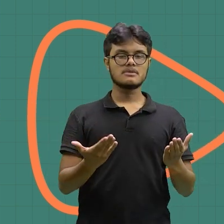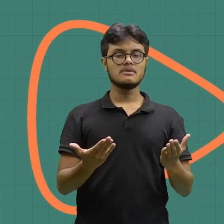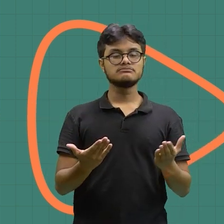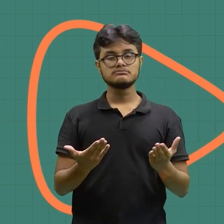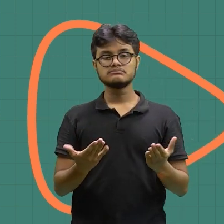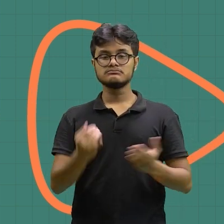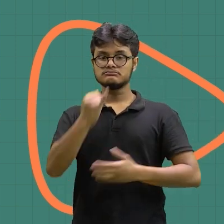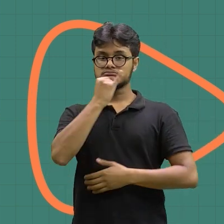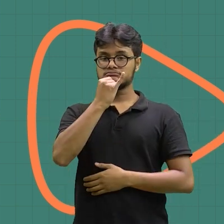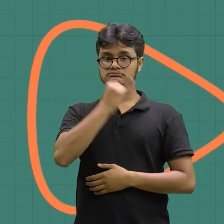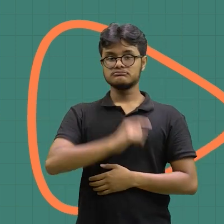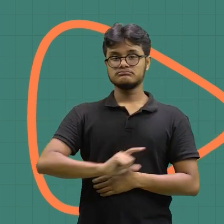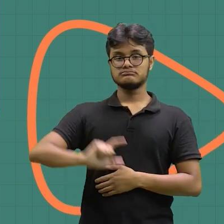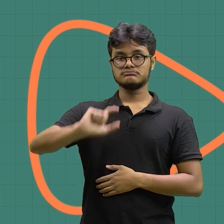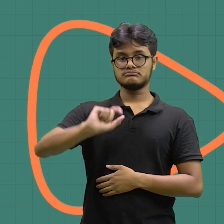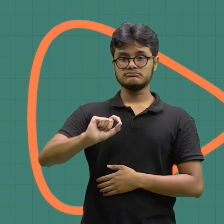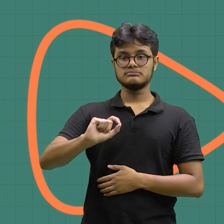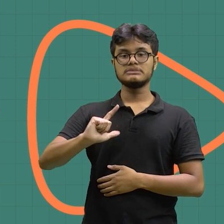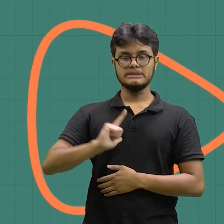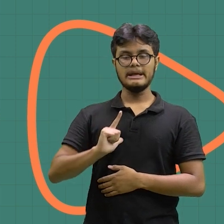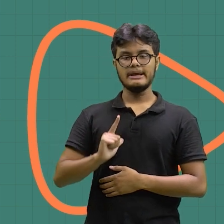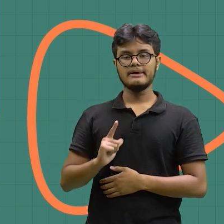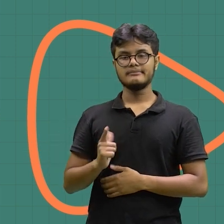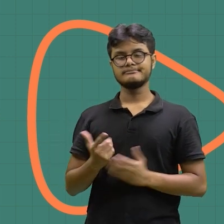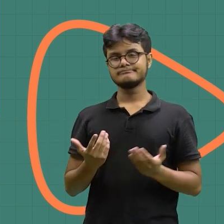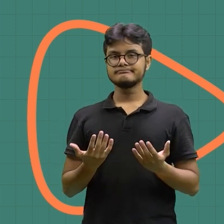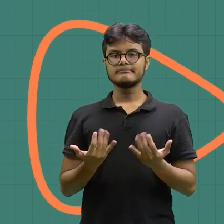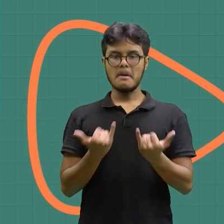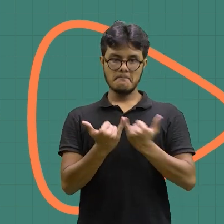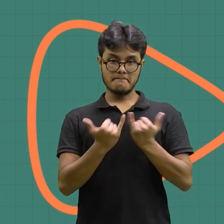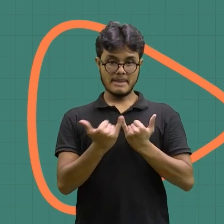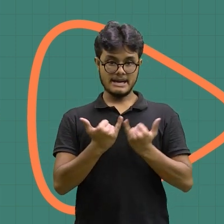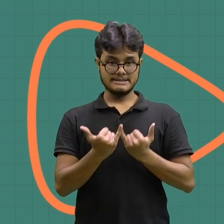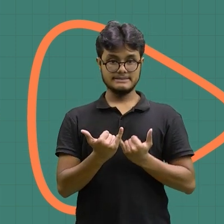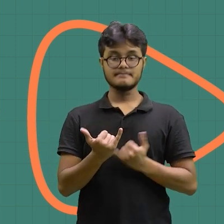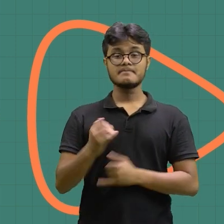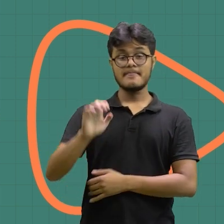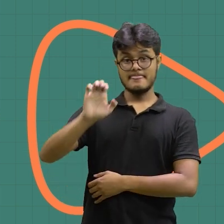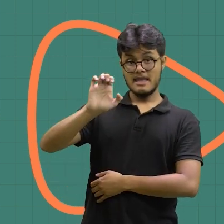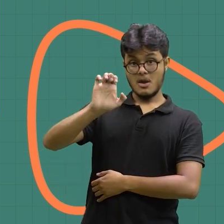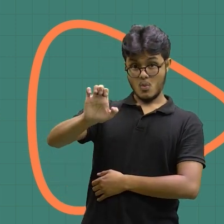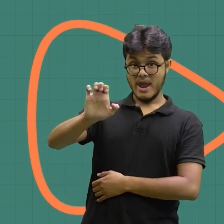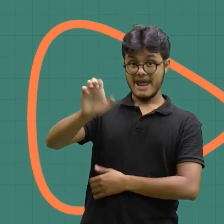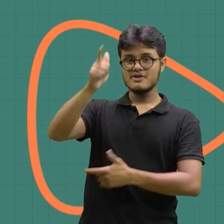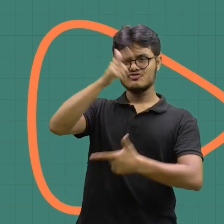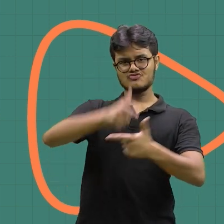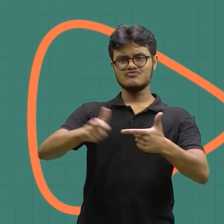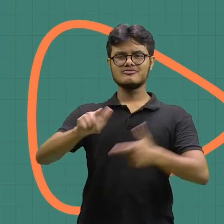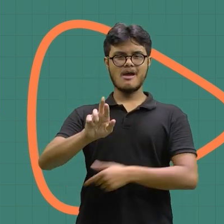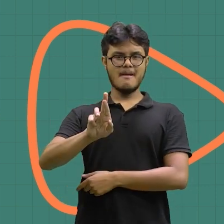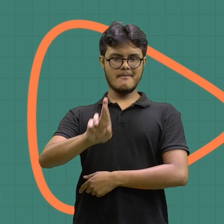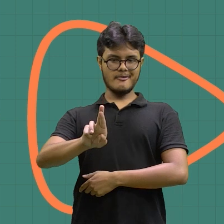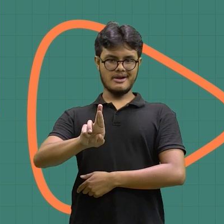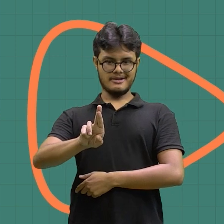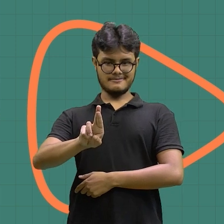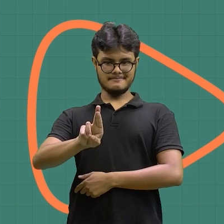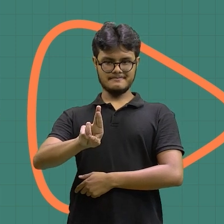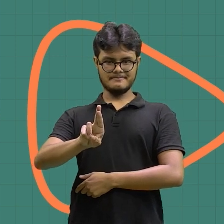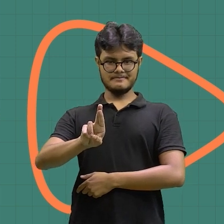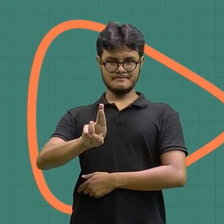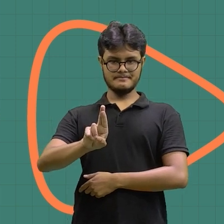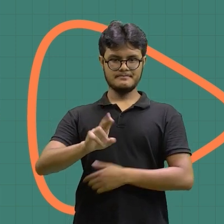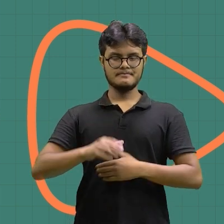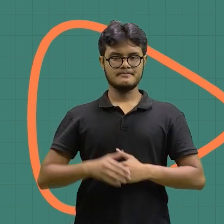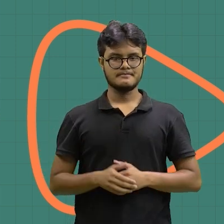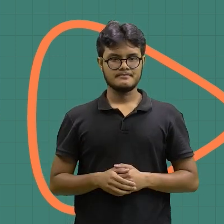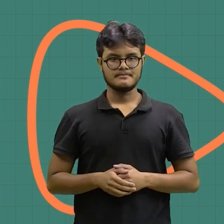característica de um gerador está aqui, ó. A corrente, na curva característica de um gerador, eu tenho essa corrente, que é a máxima corrente